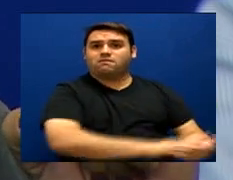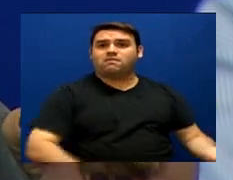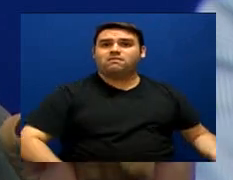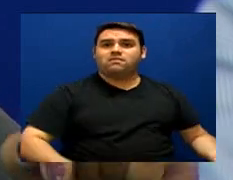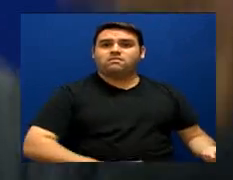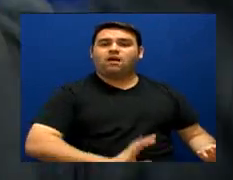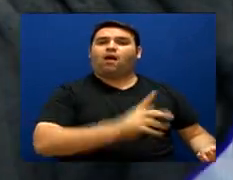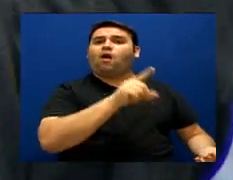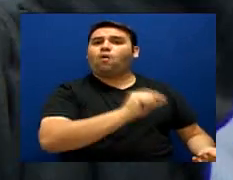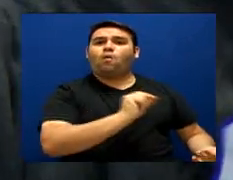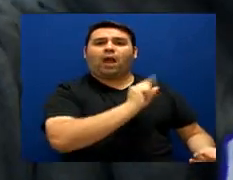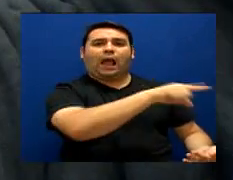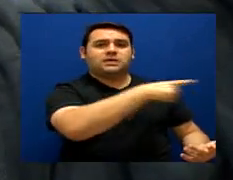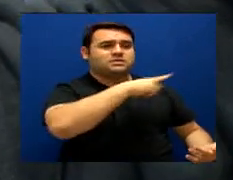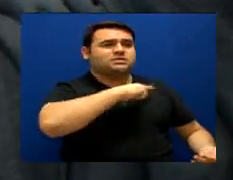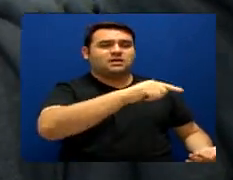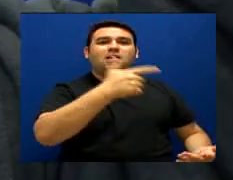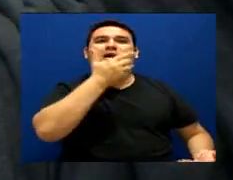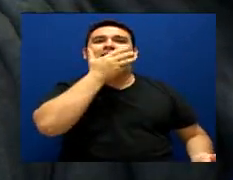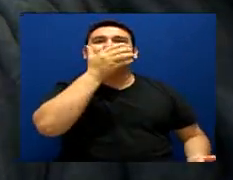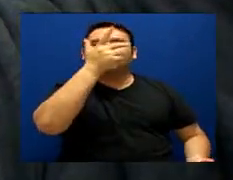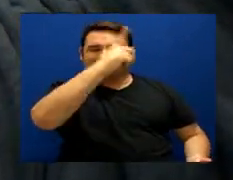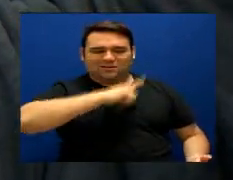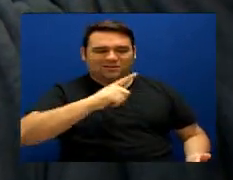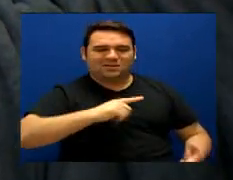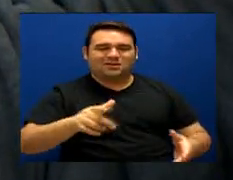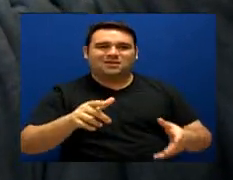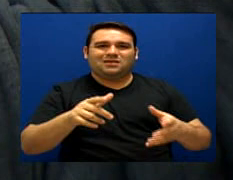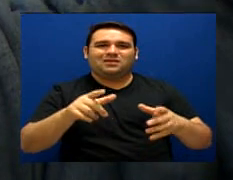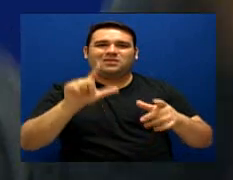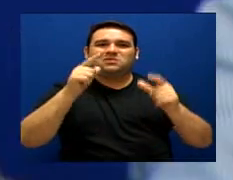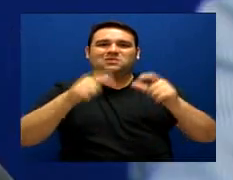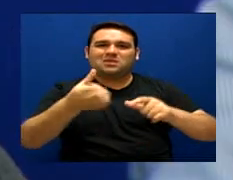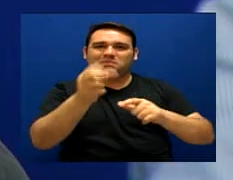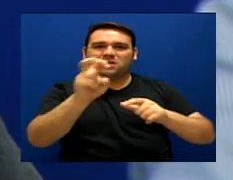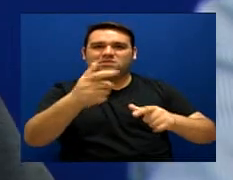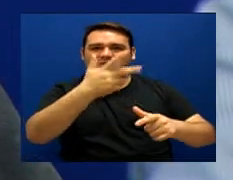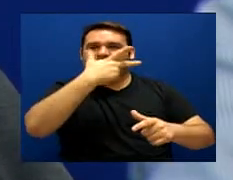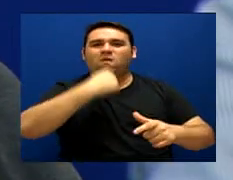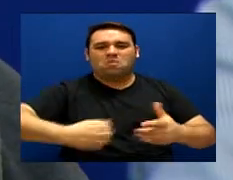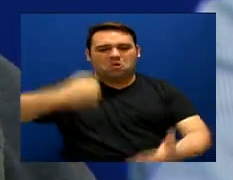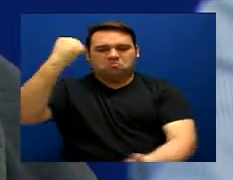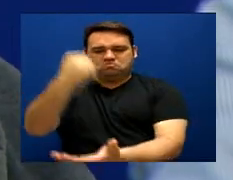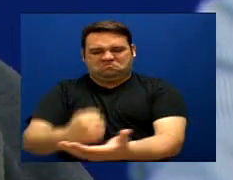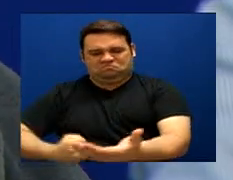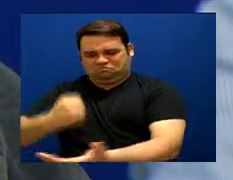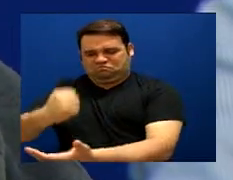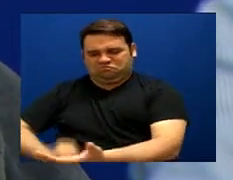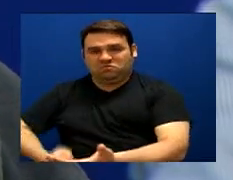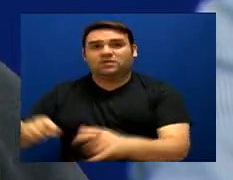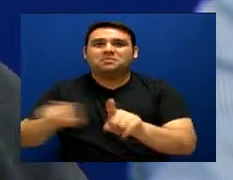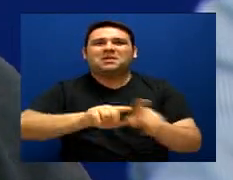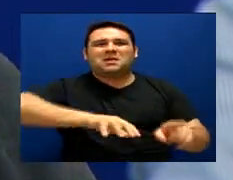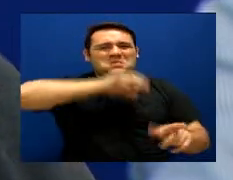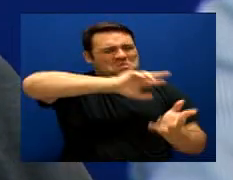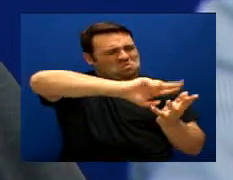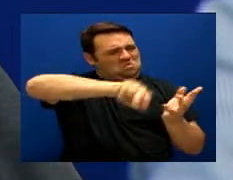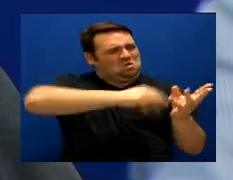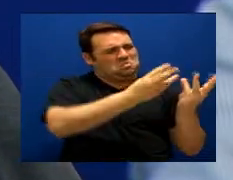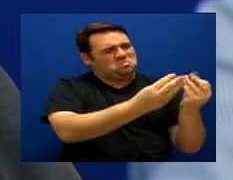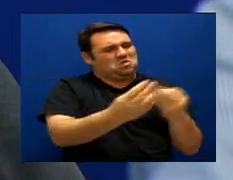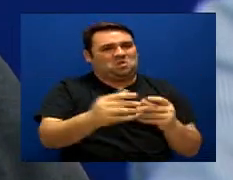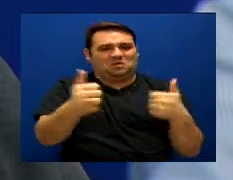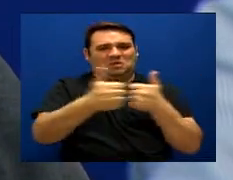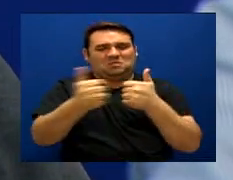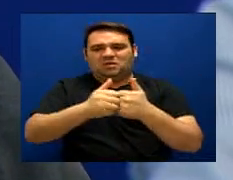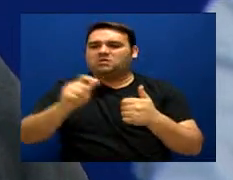que aconteceu com aquele que esfaqueou o animal ali no Campolim, aquele que matou um monte de animais dos